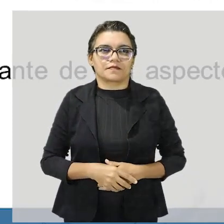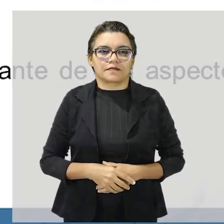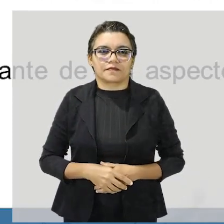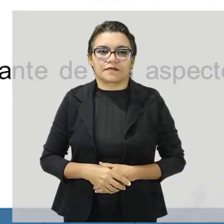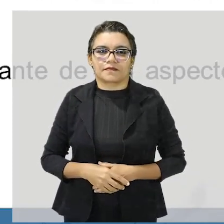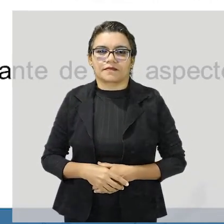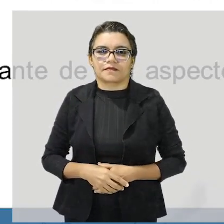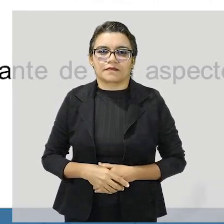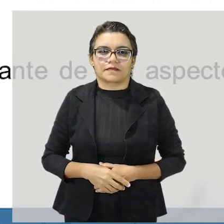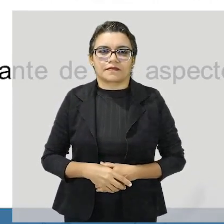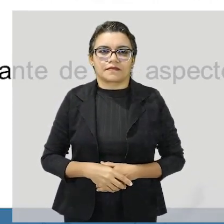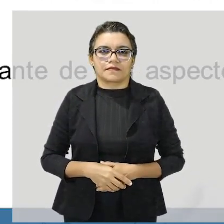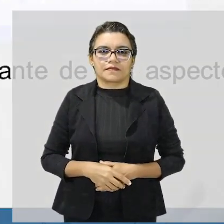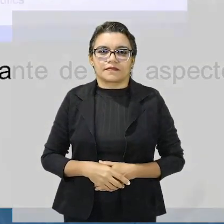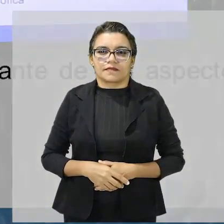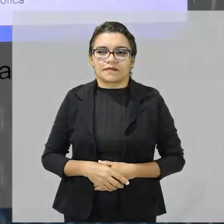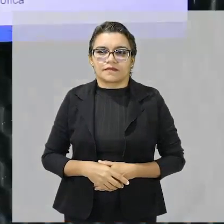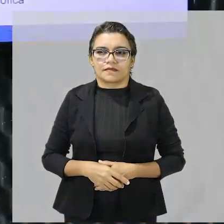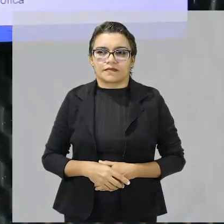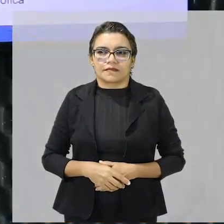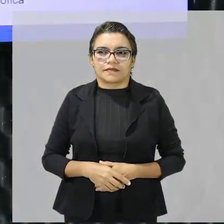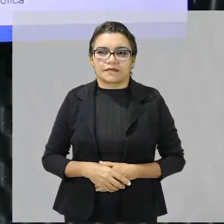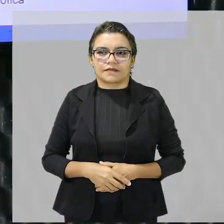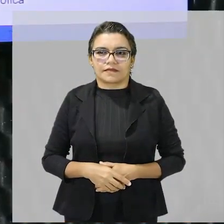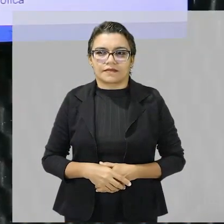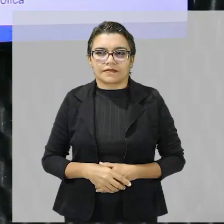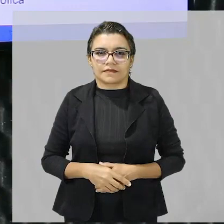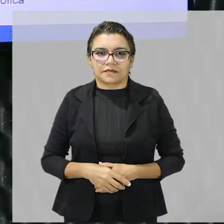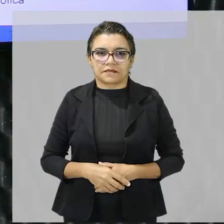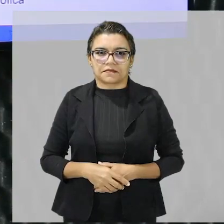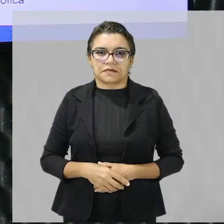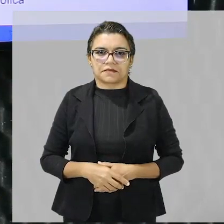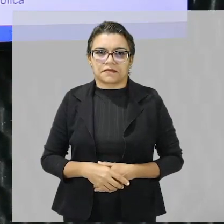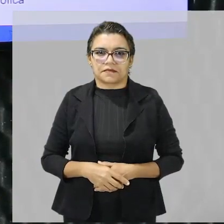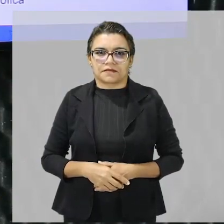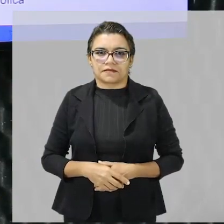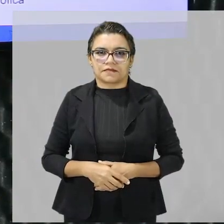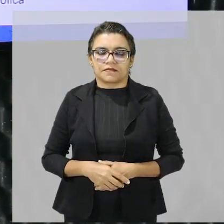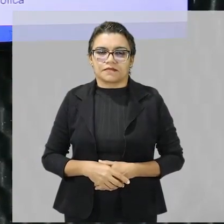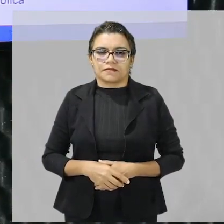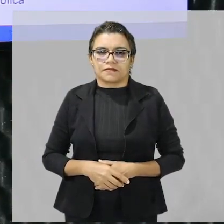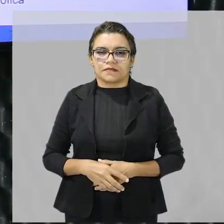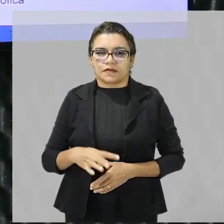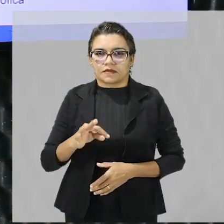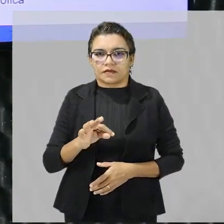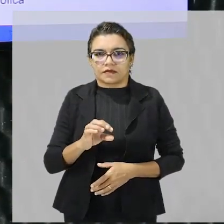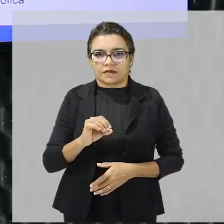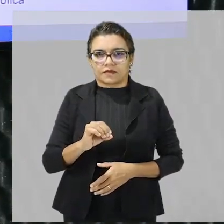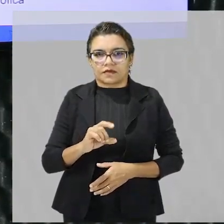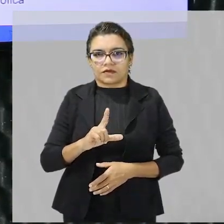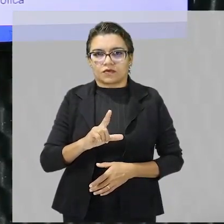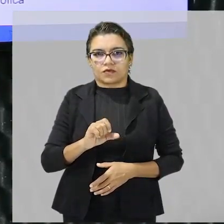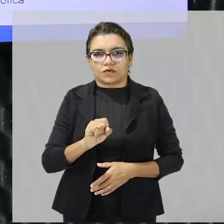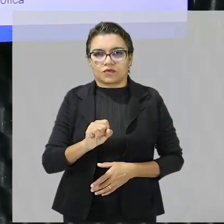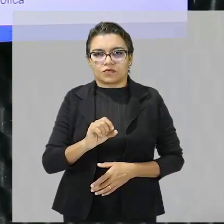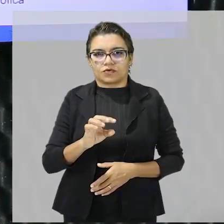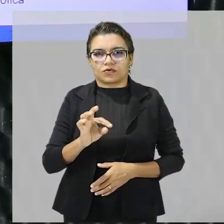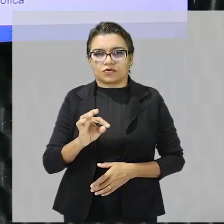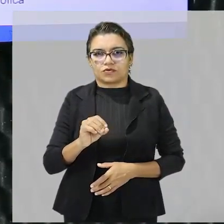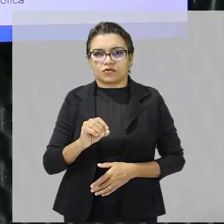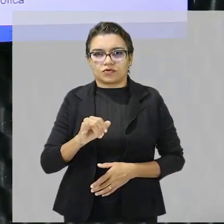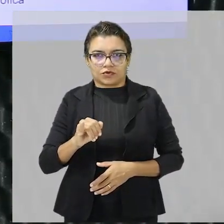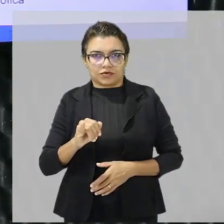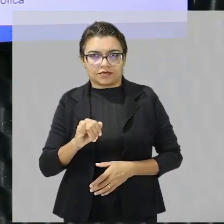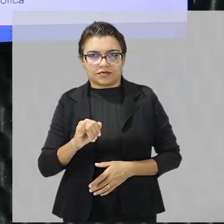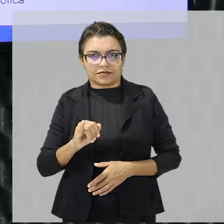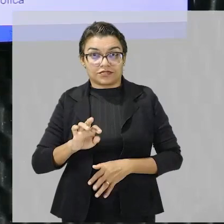Tolstói, não é Toy Story, viu gente, é Tolstói, descreve com detalhes repulsivos o terror de